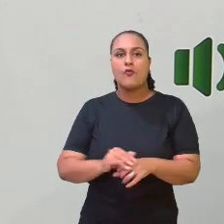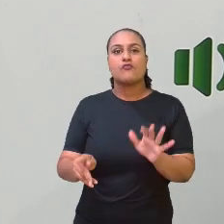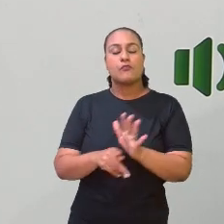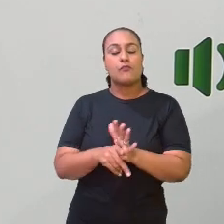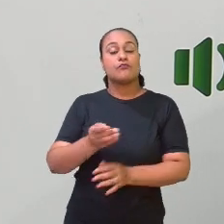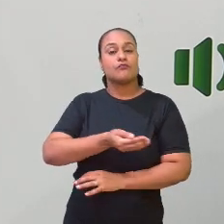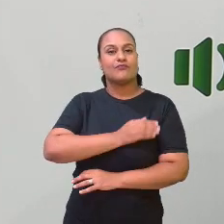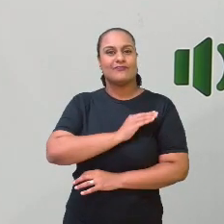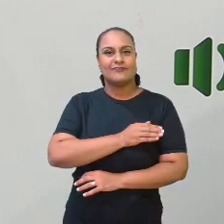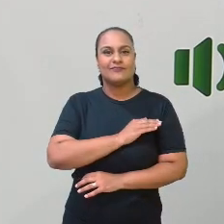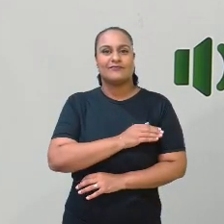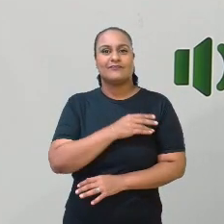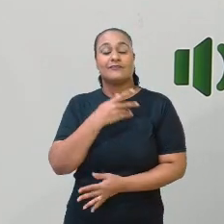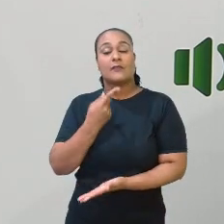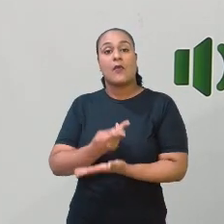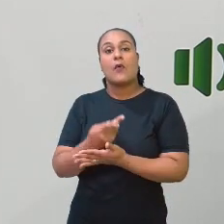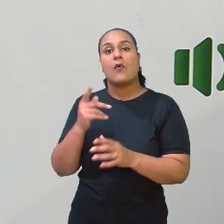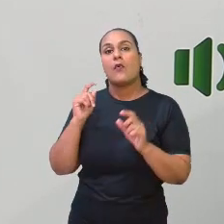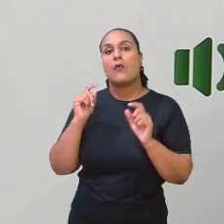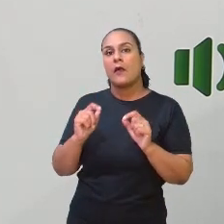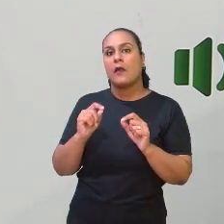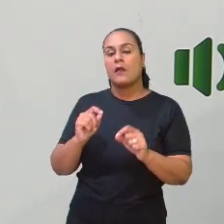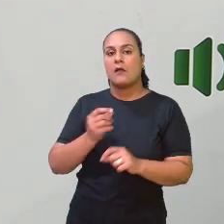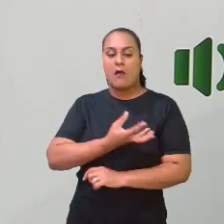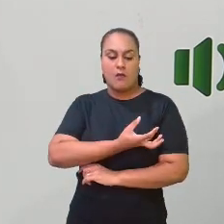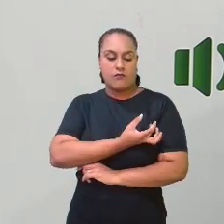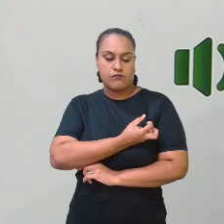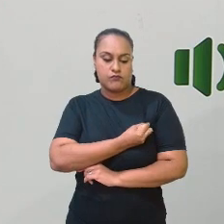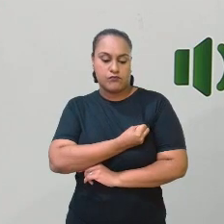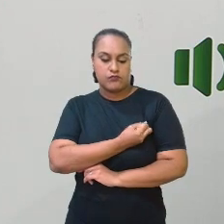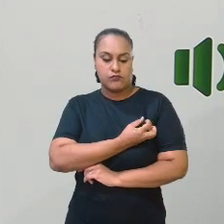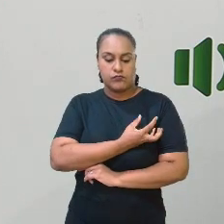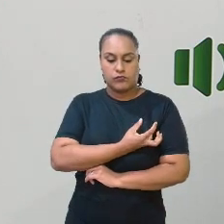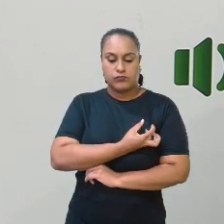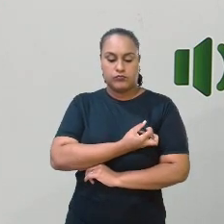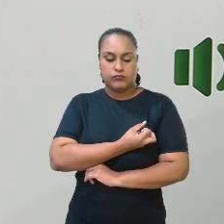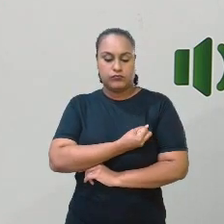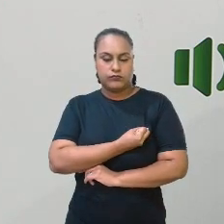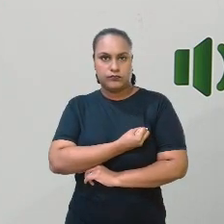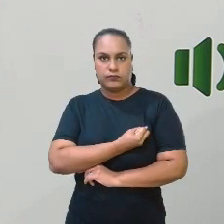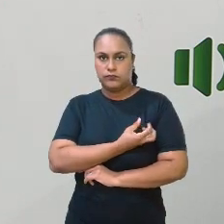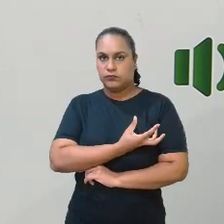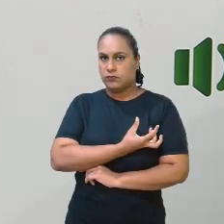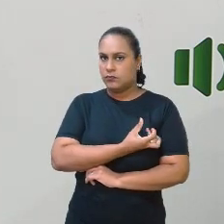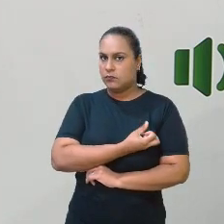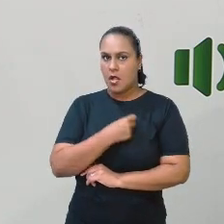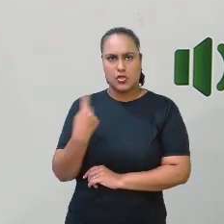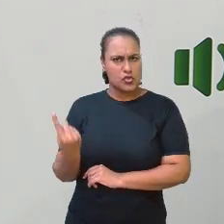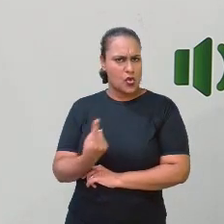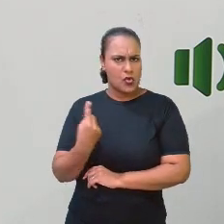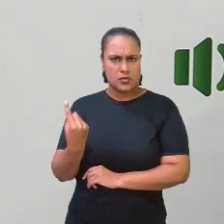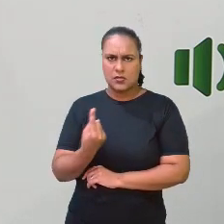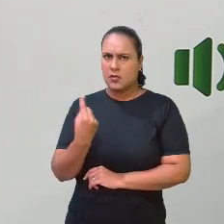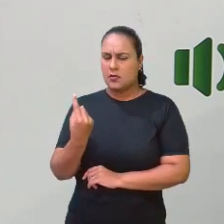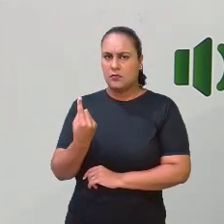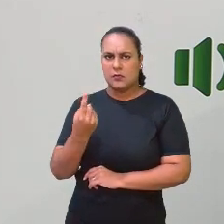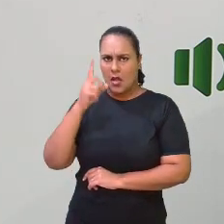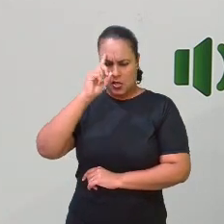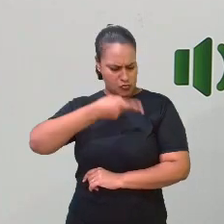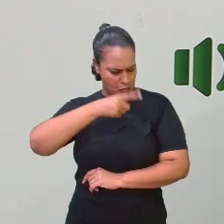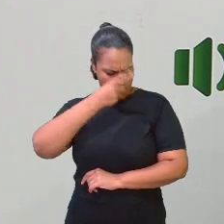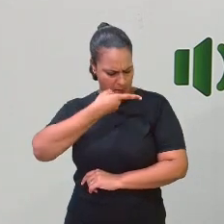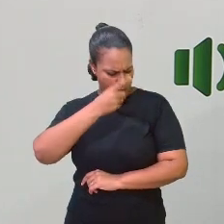coração. Ele acontece por contrações involuntárias, ou seja, o coração bate independente da vontade do ser